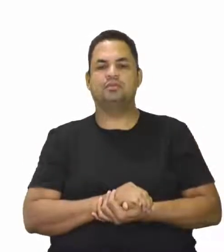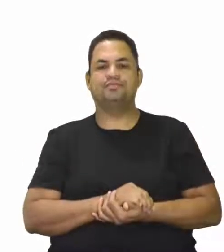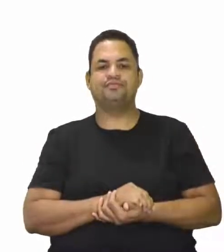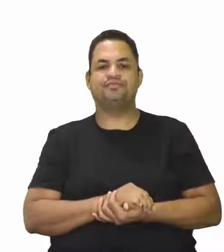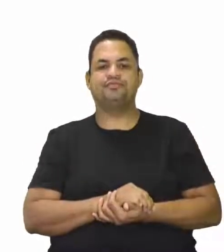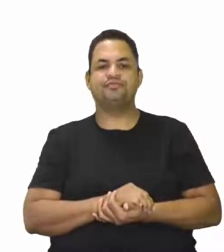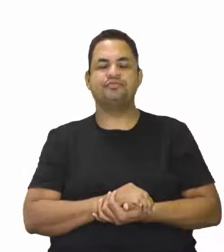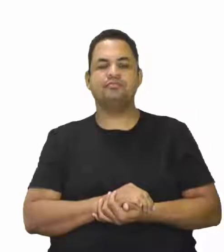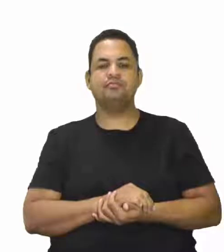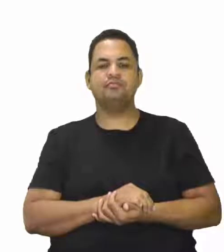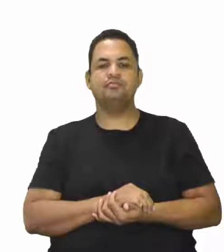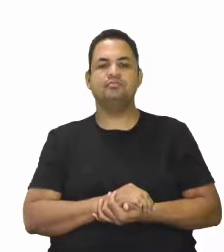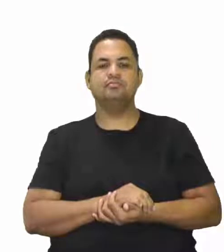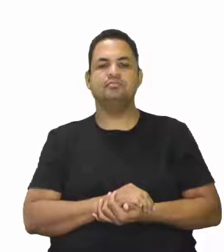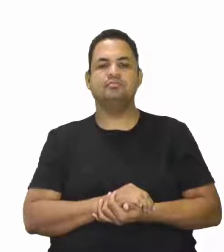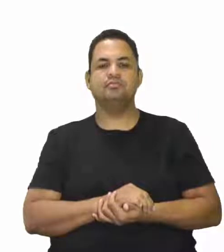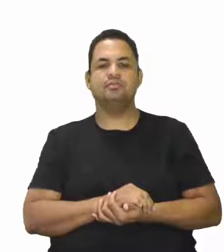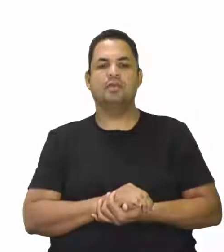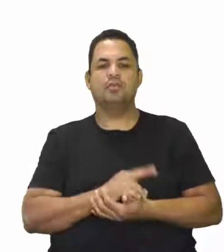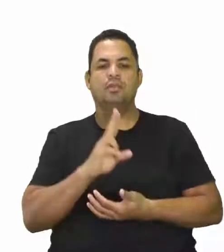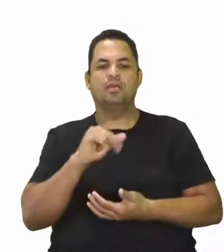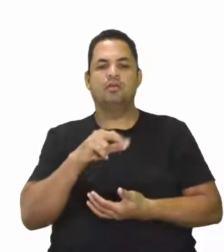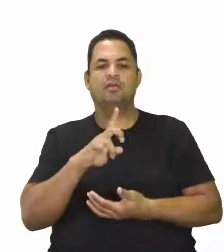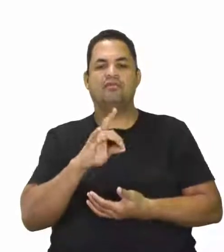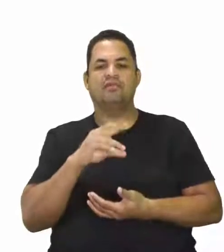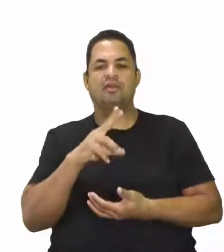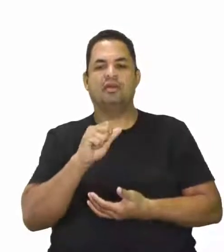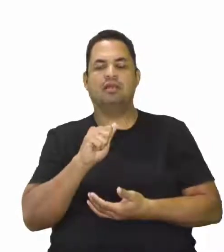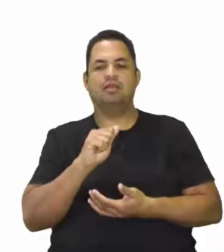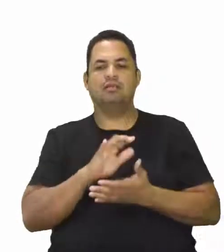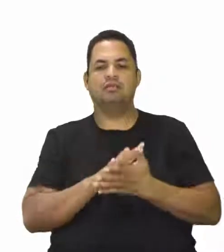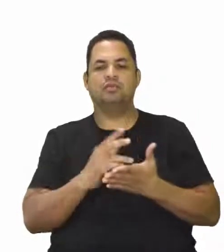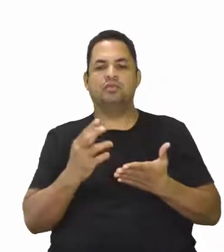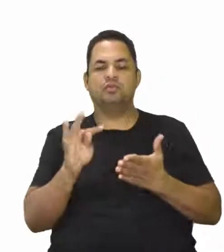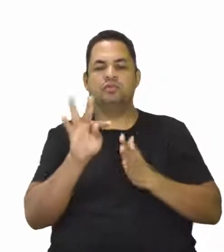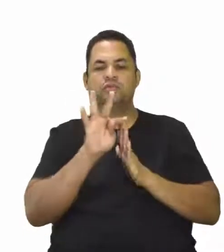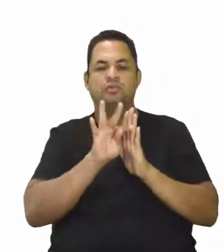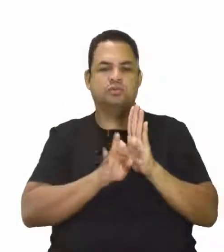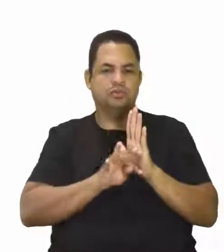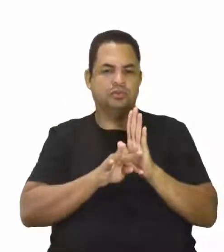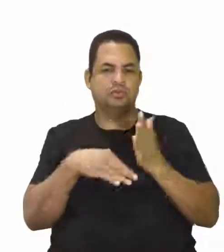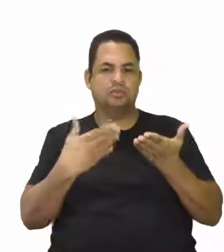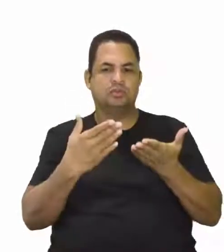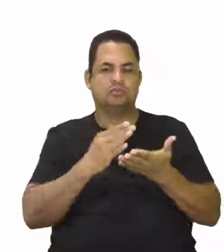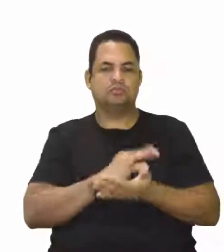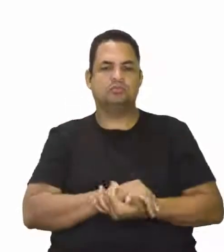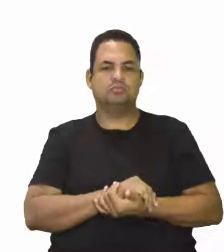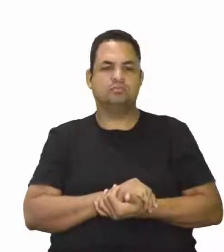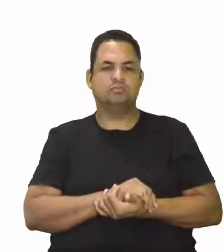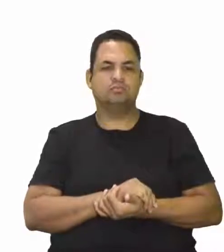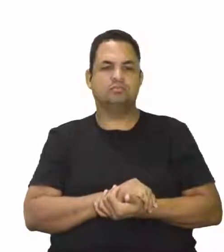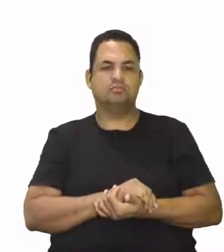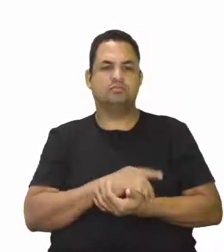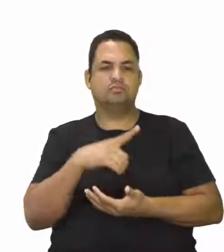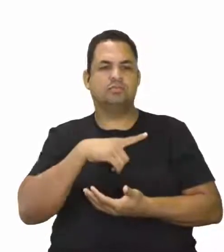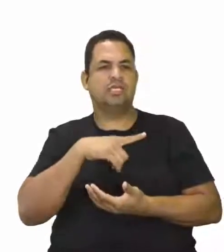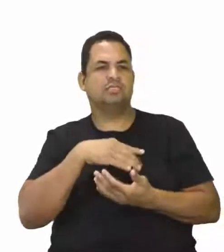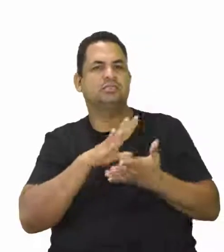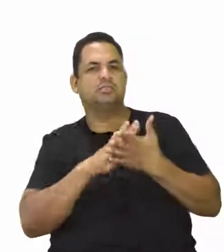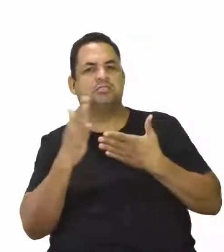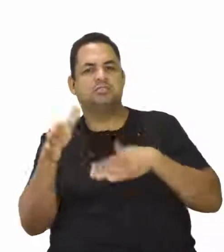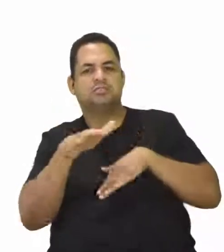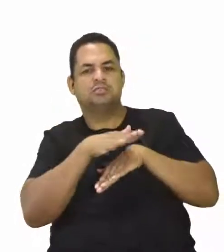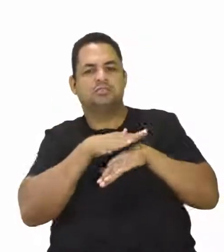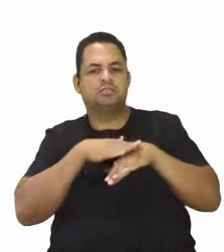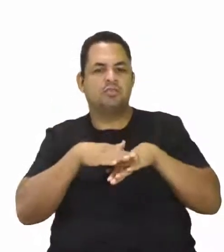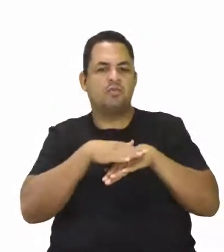Essa Gitanídia, ela é uma novela. É um texto voltado ali, bem cheio de diálogo, é